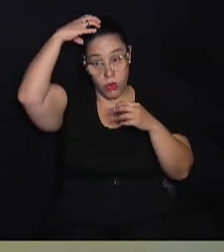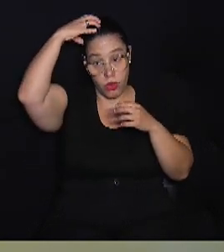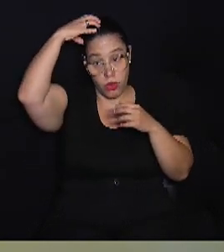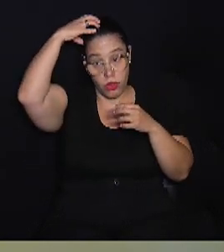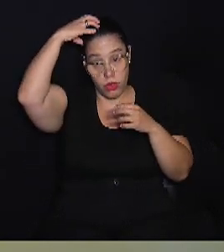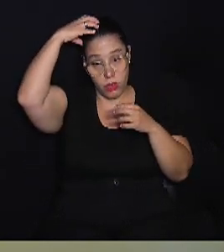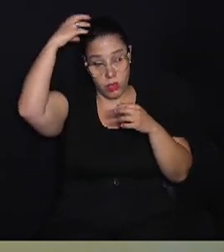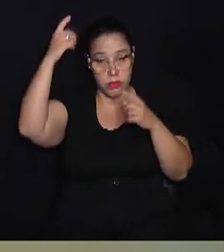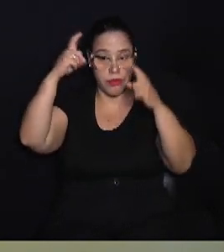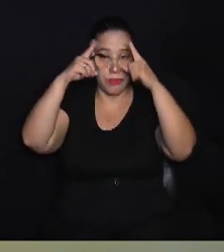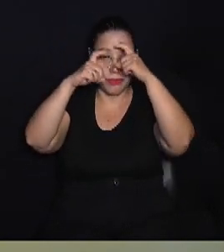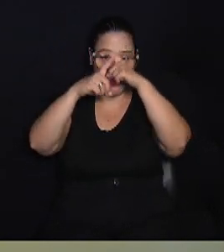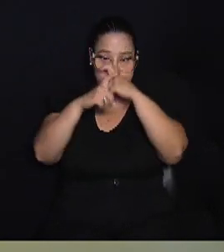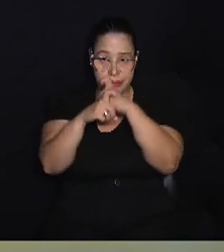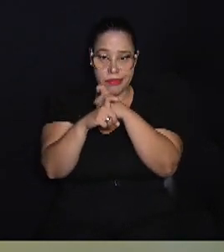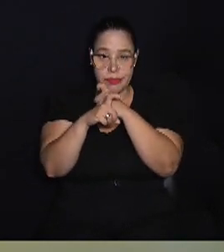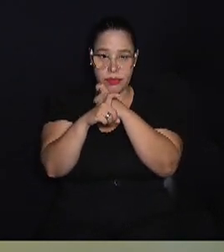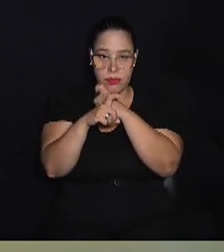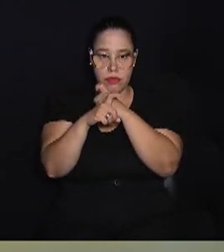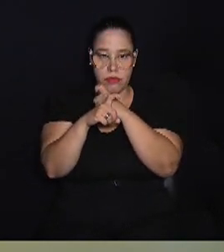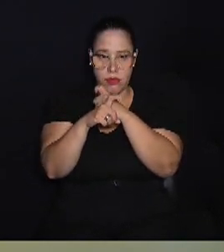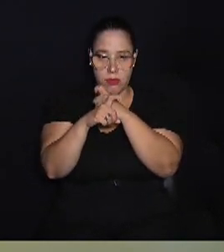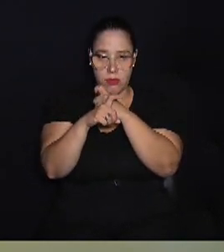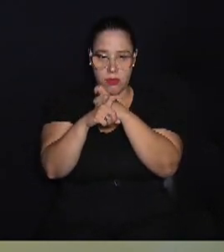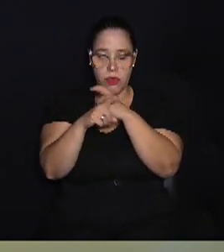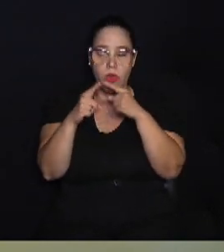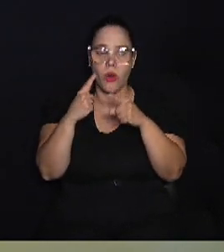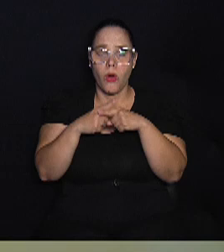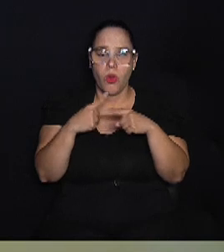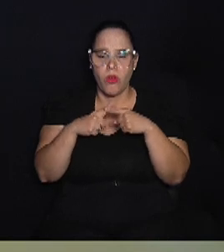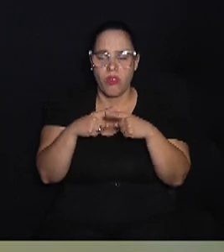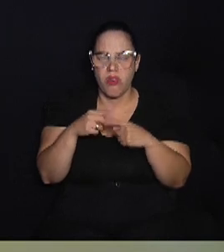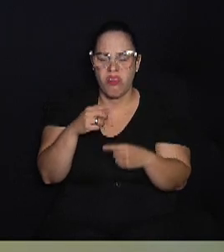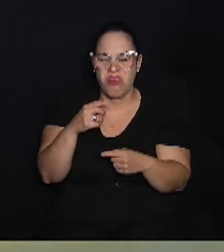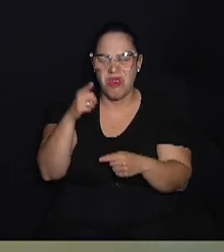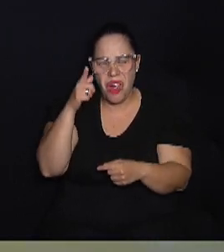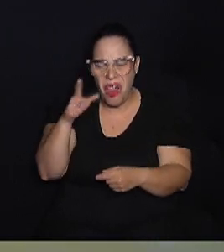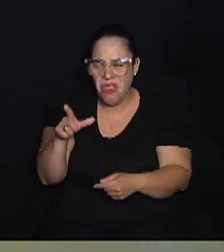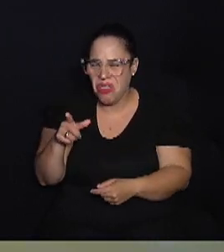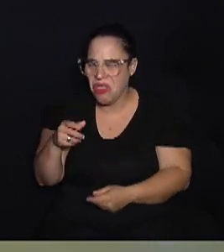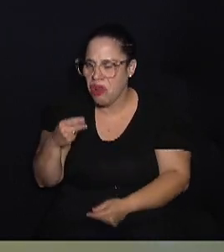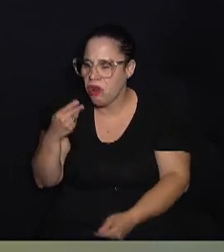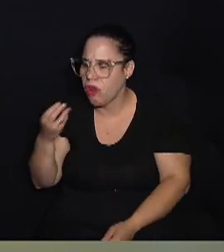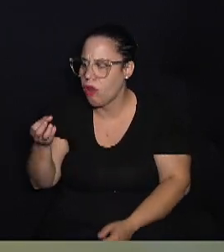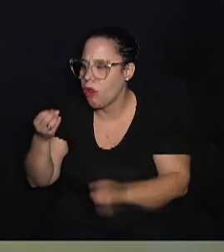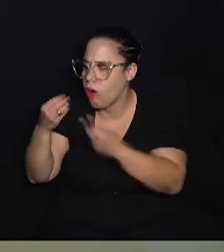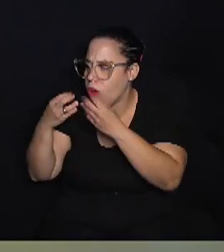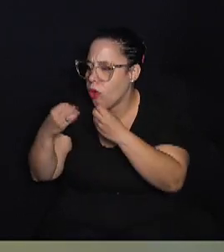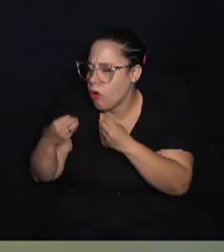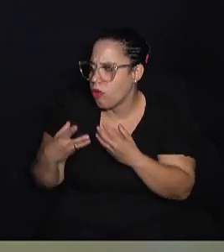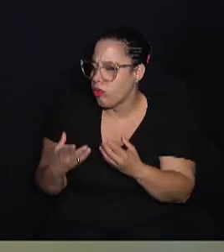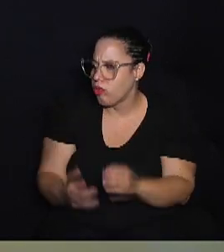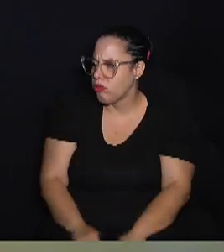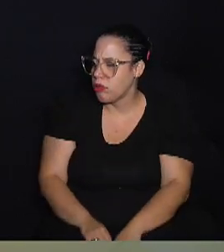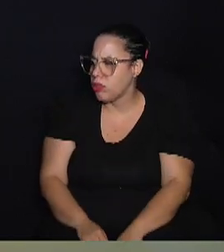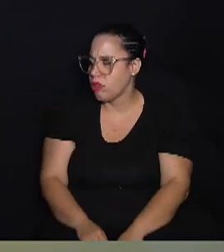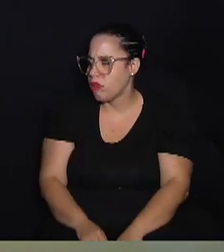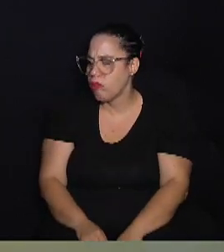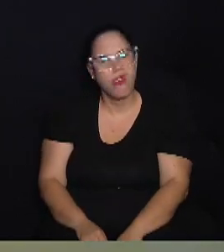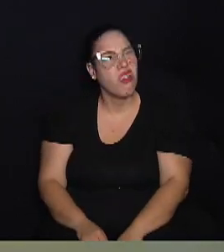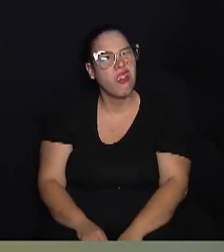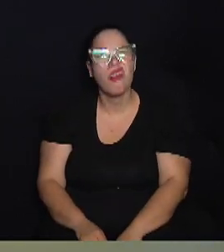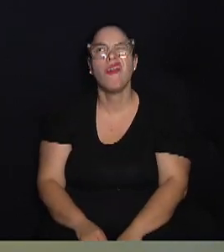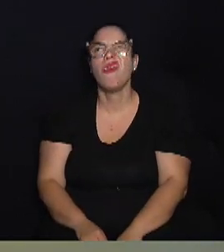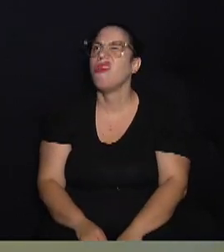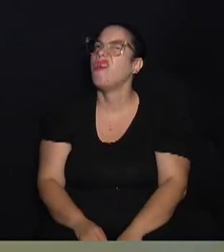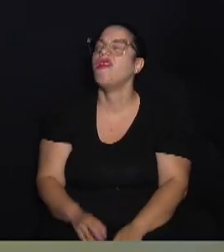essa dificuldade na cognição, porque eu não consigo passar a minha informação neurônio via neurônio. Então, o